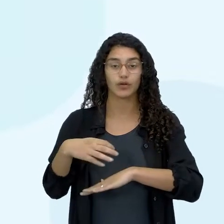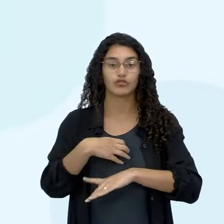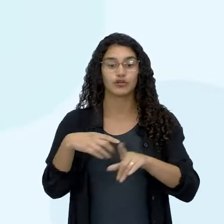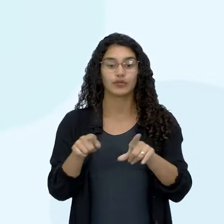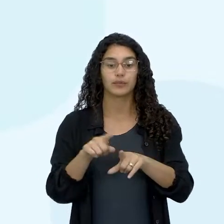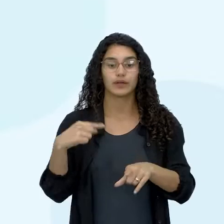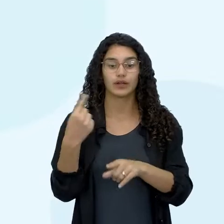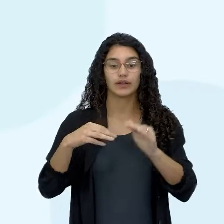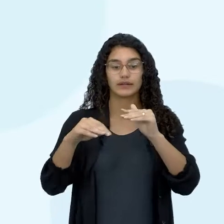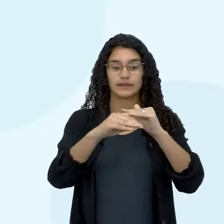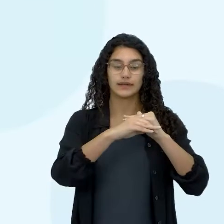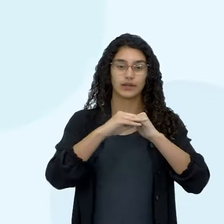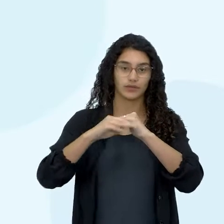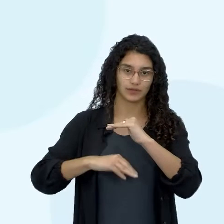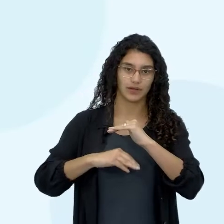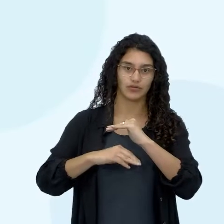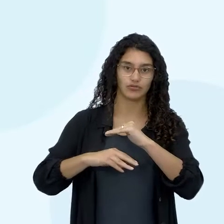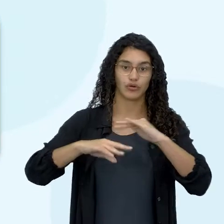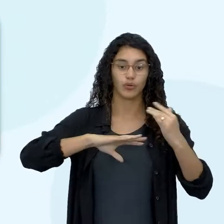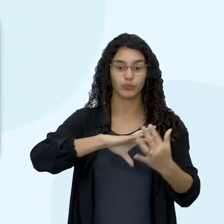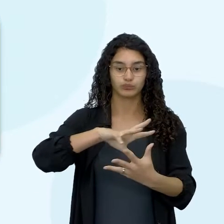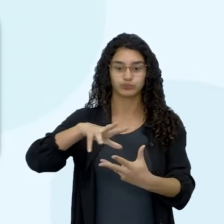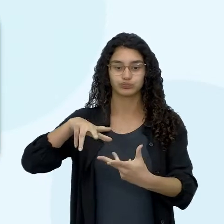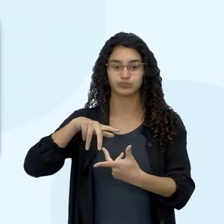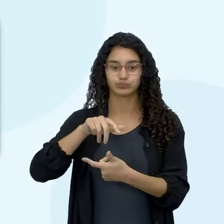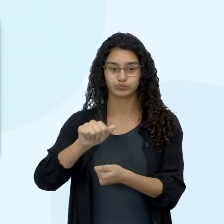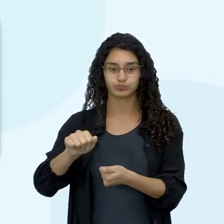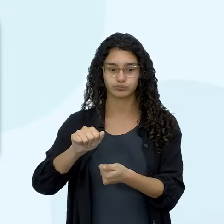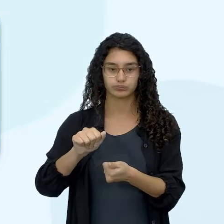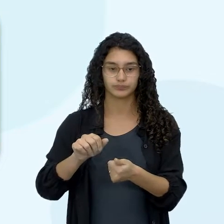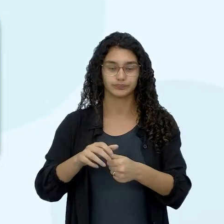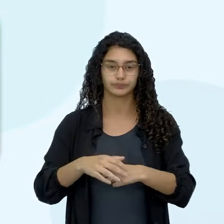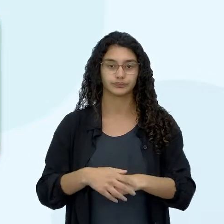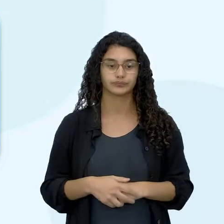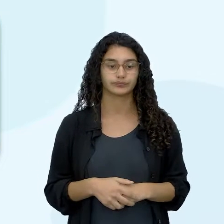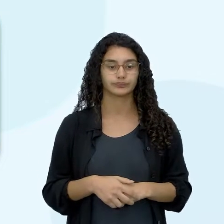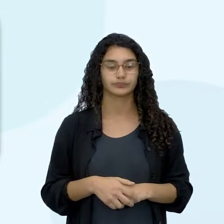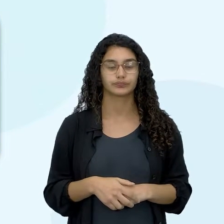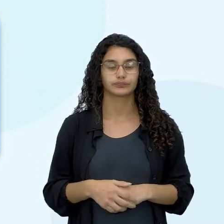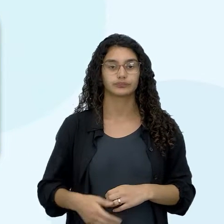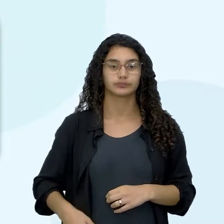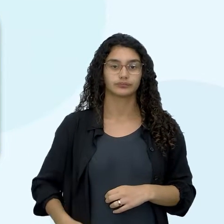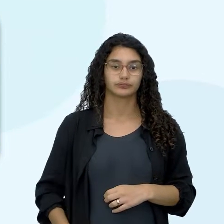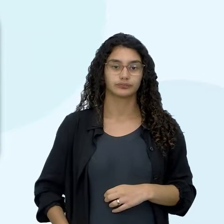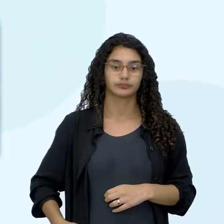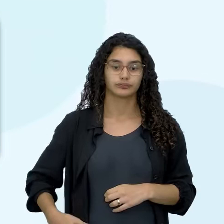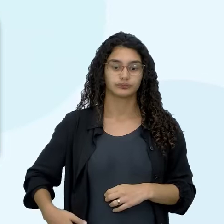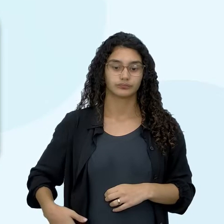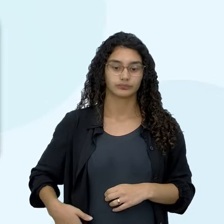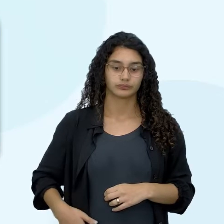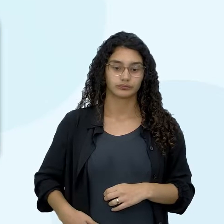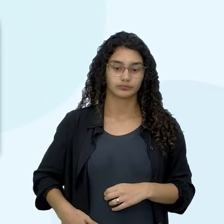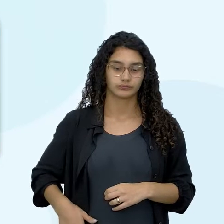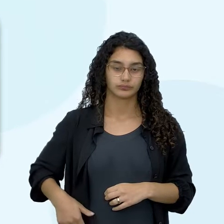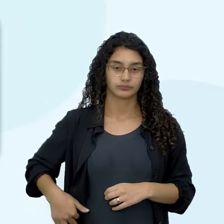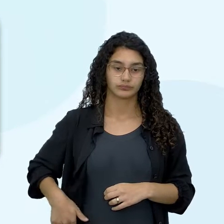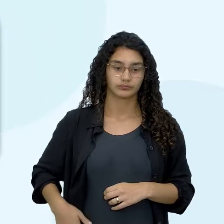acerca das desigualdades em escala global. Vamos aqui para o LED, muito